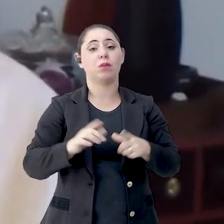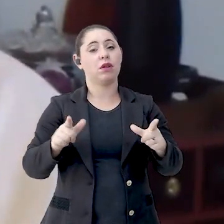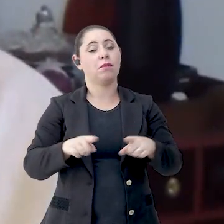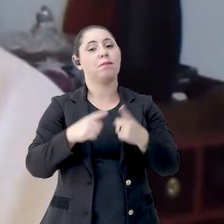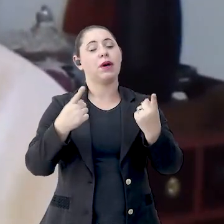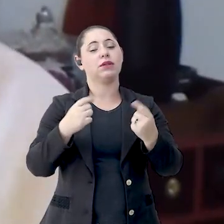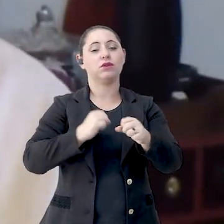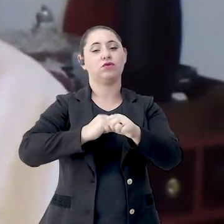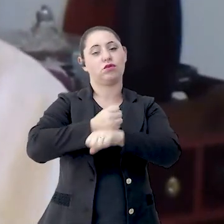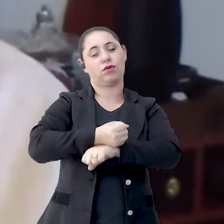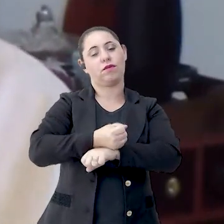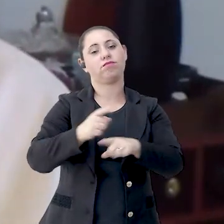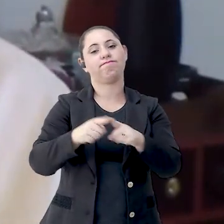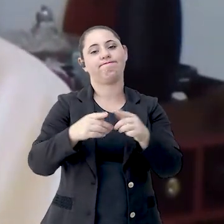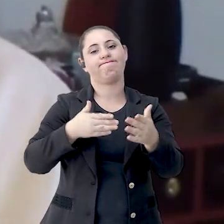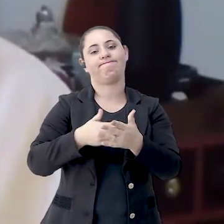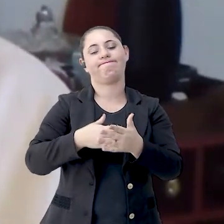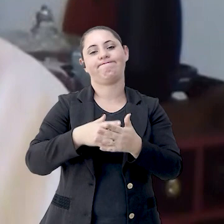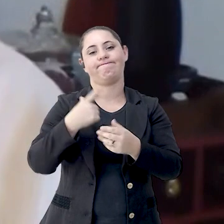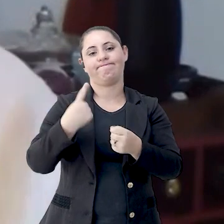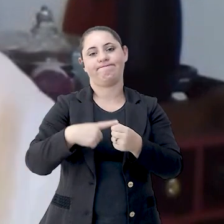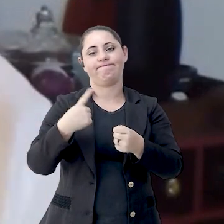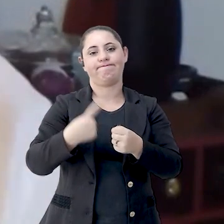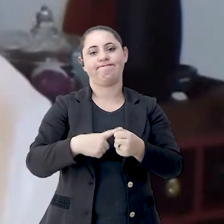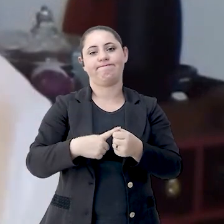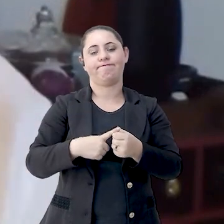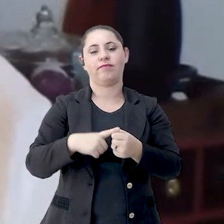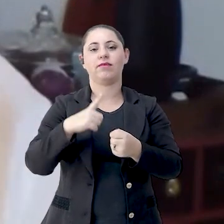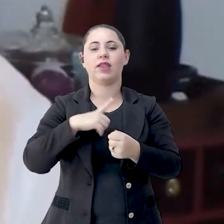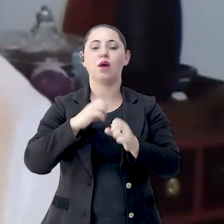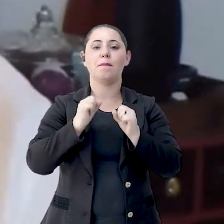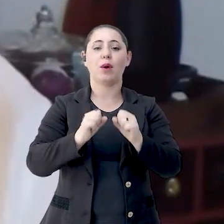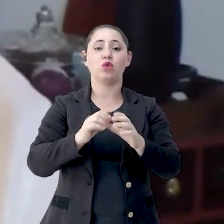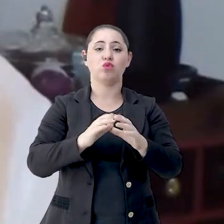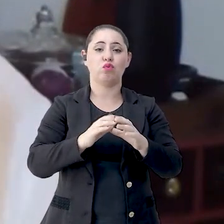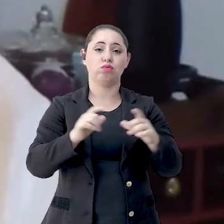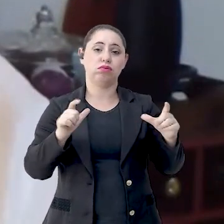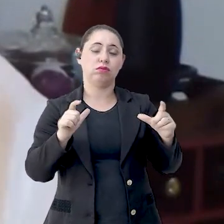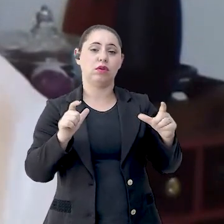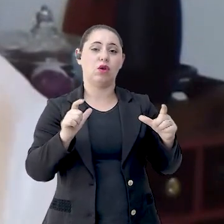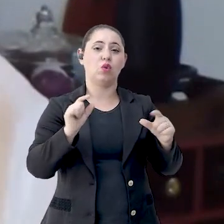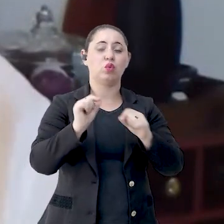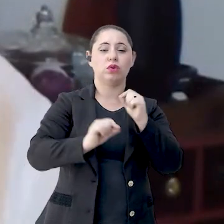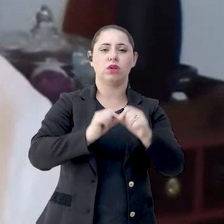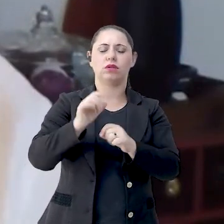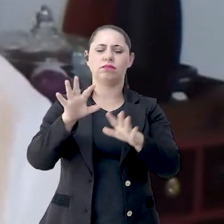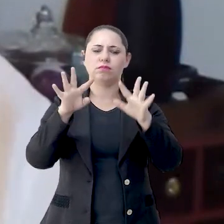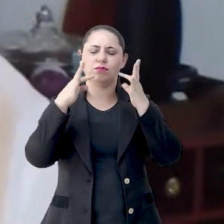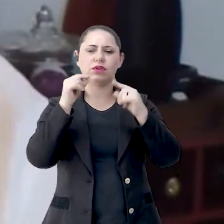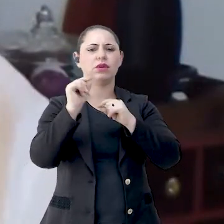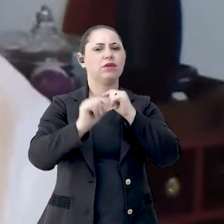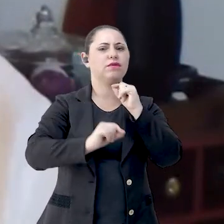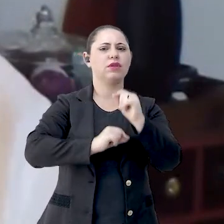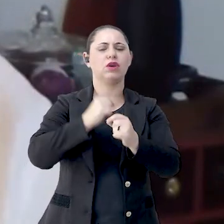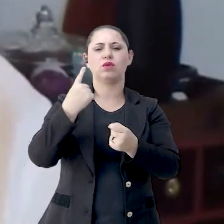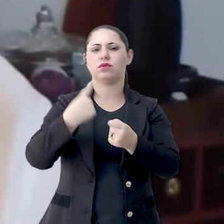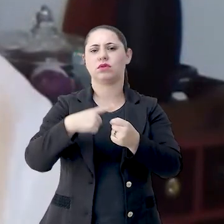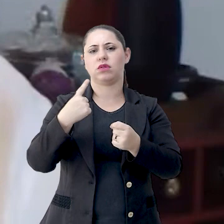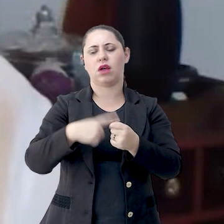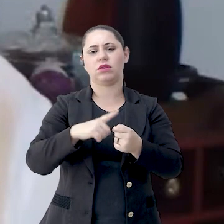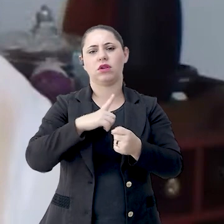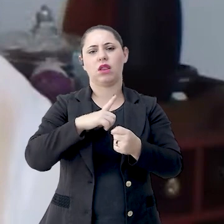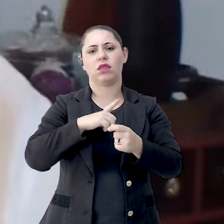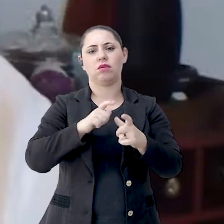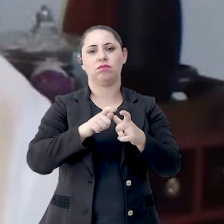observa que os municípios que passam por um crescimento muito desordenado podem resultar problemas sociais, como